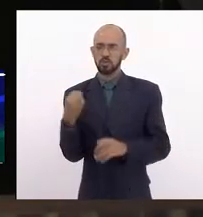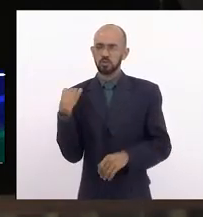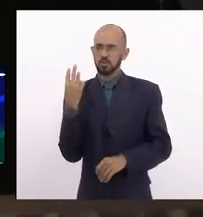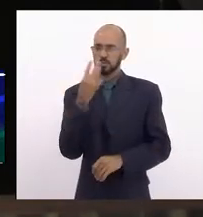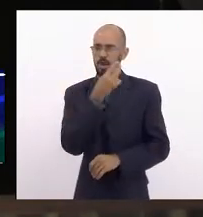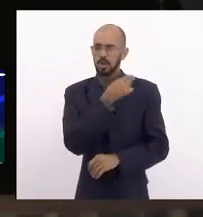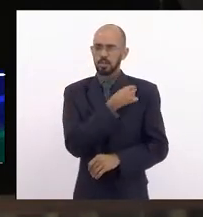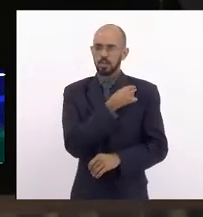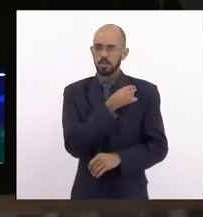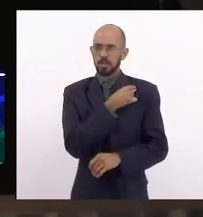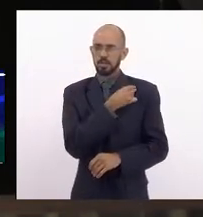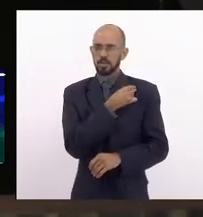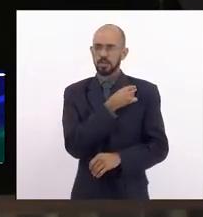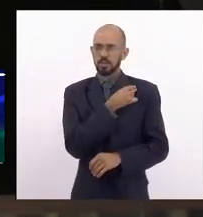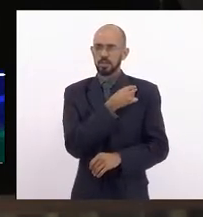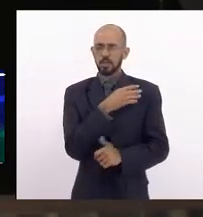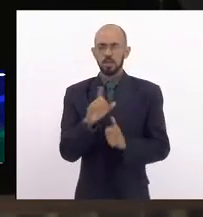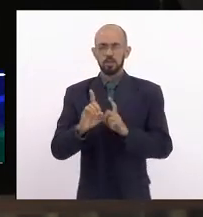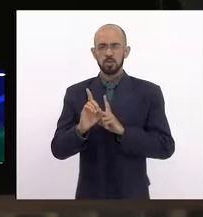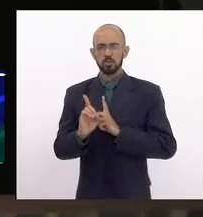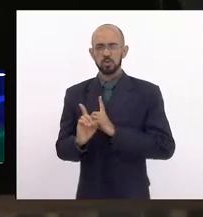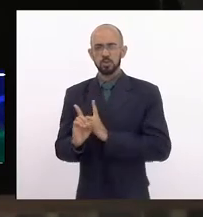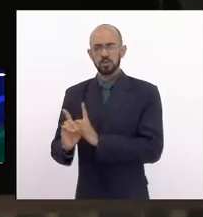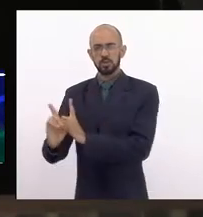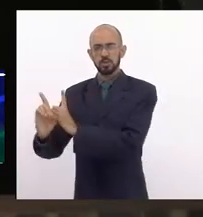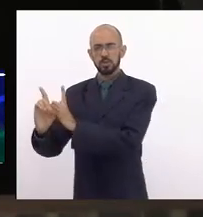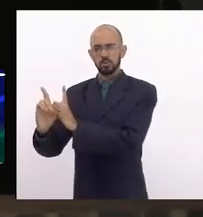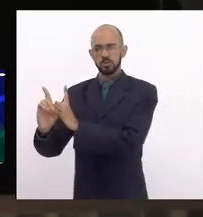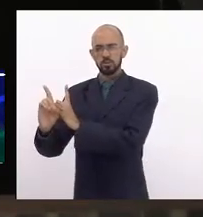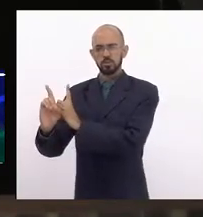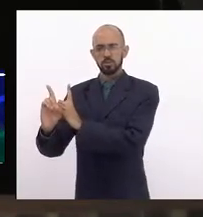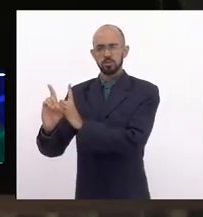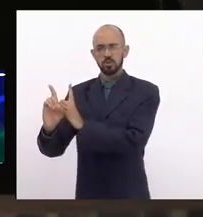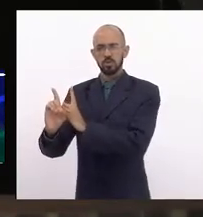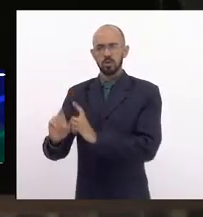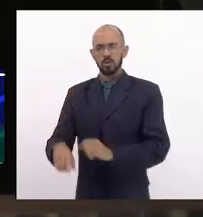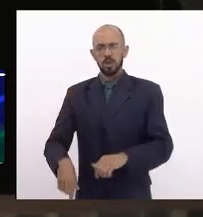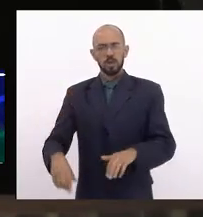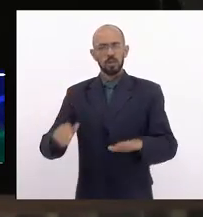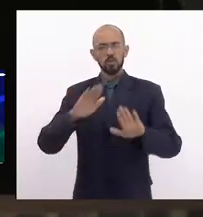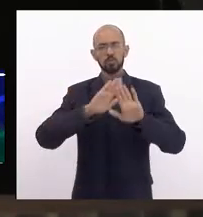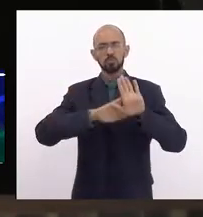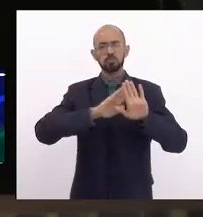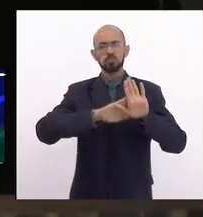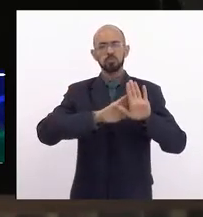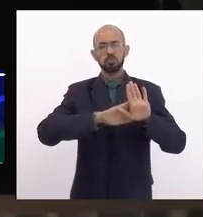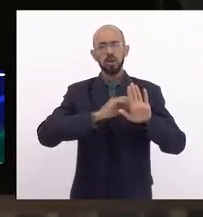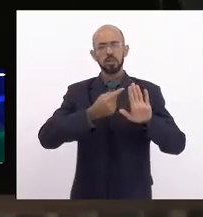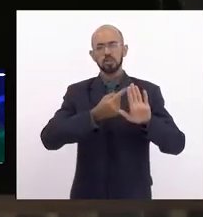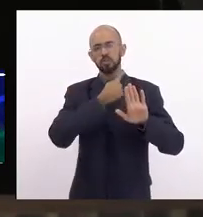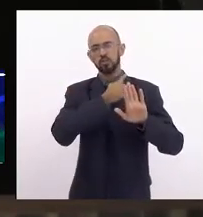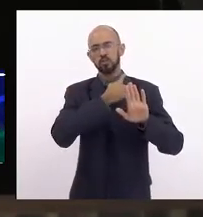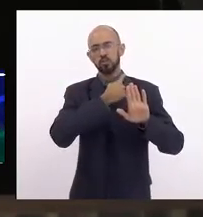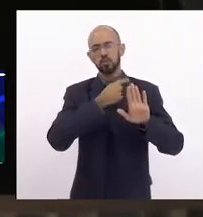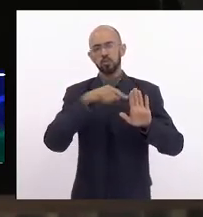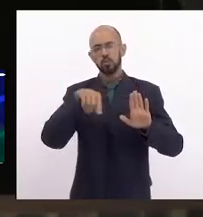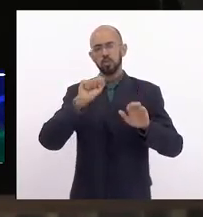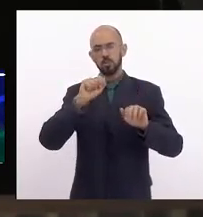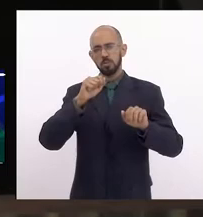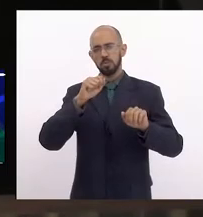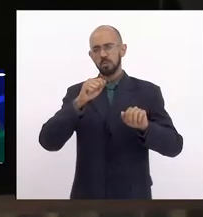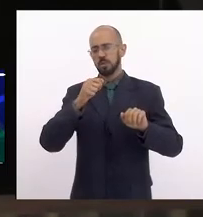Maria para assombrar dos Apóstolos está aí o porta dos fundos que não me deixa mentir existe